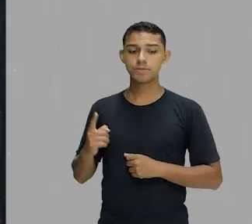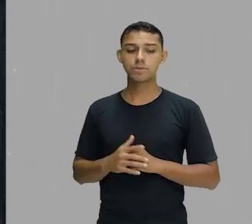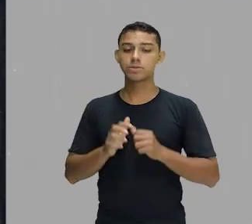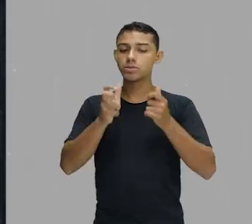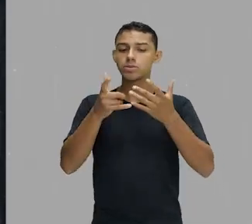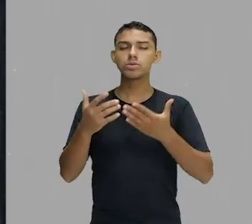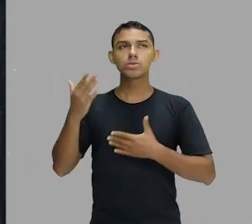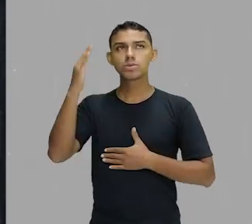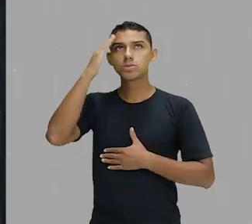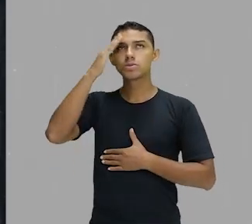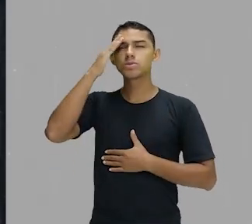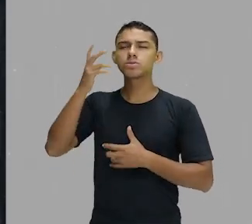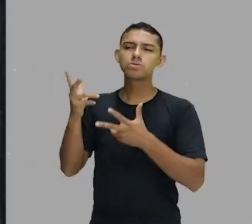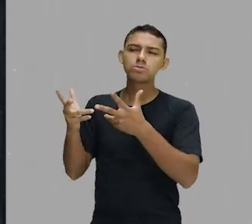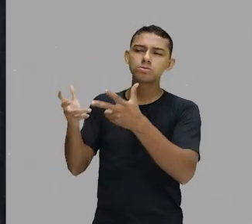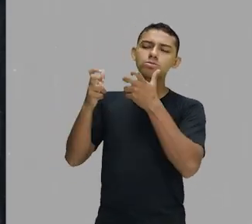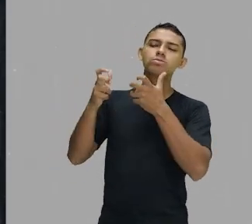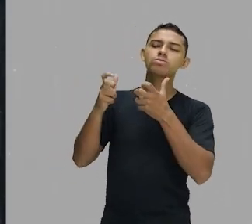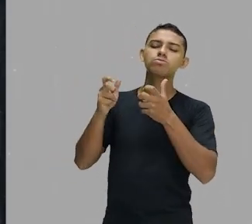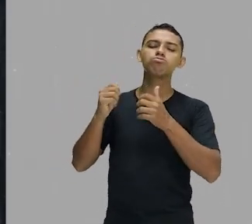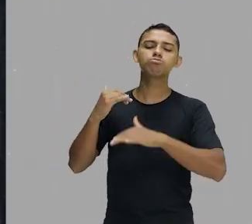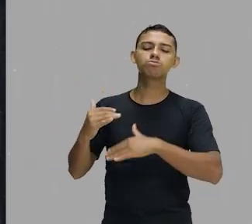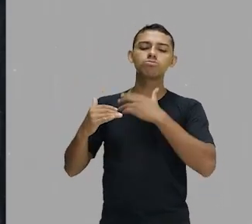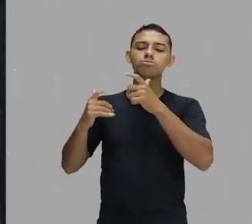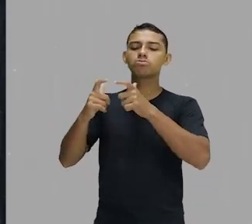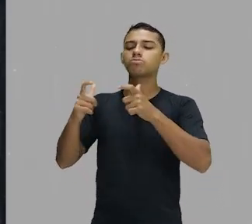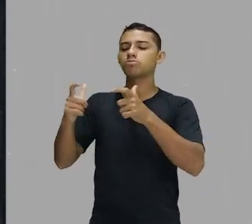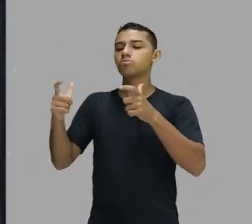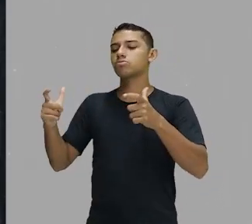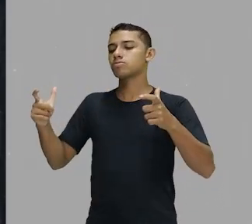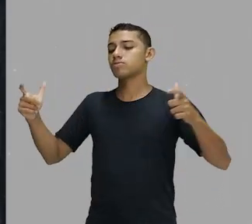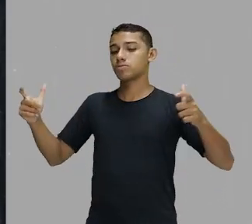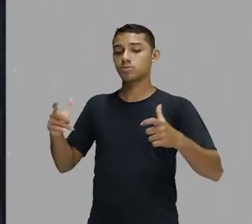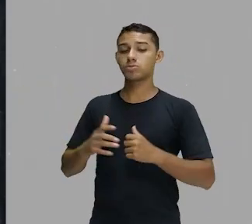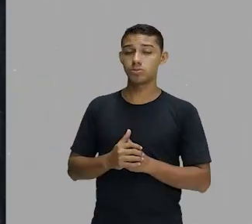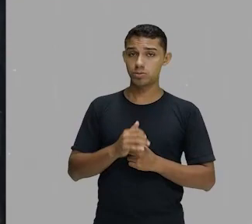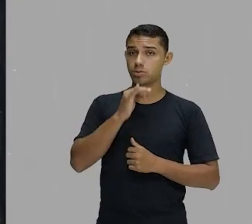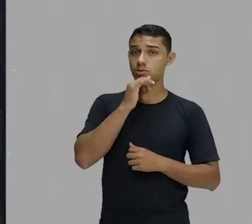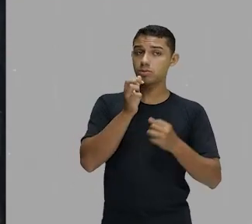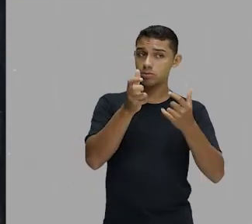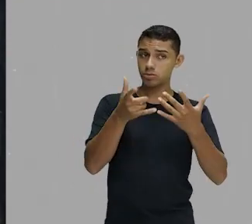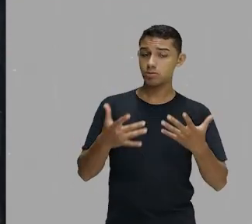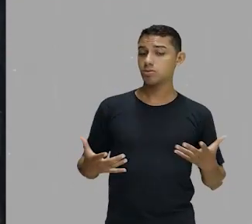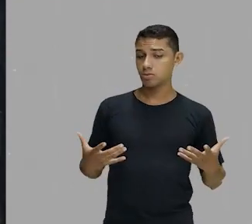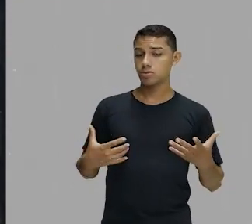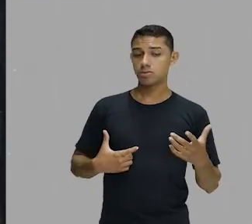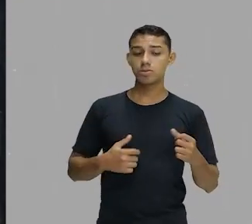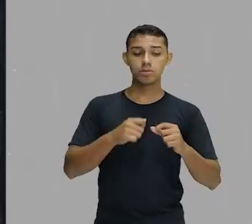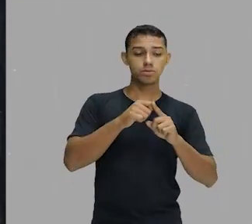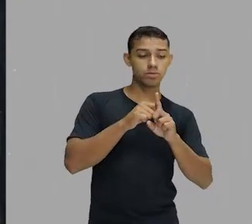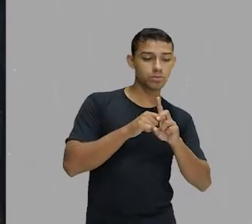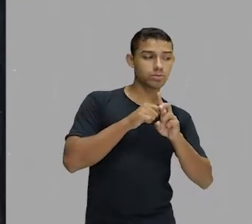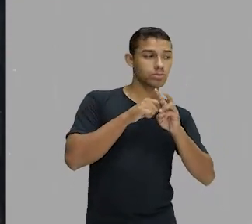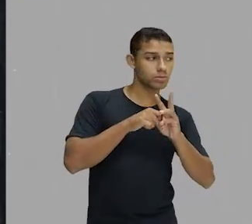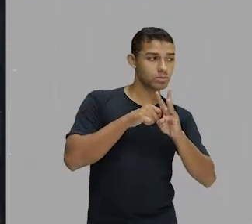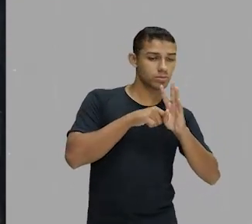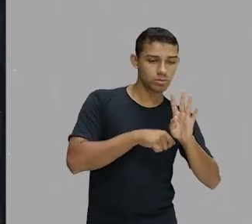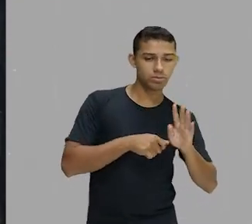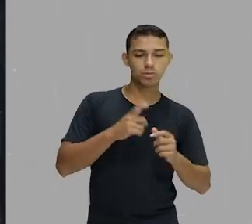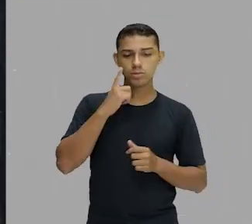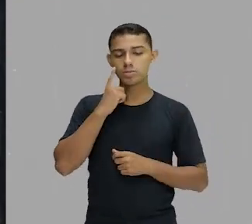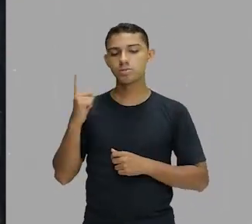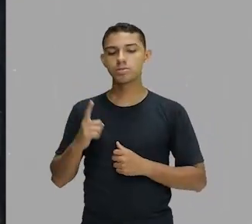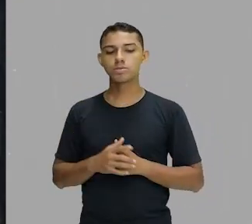vai nos ajudar para que a gente perceba esse crescimento do diâmetro dessa folha mês a mês, tá? Então,